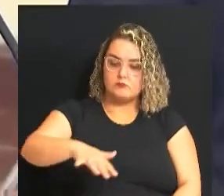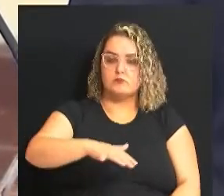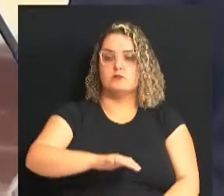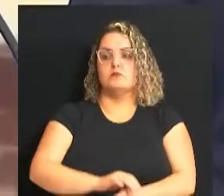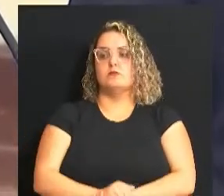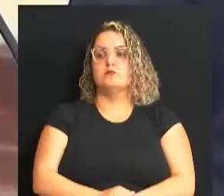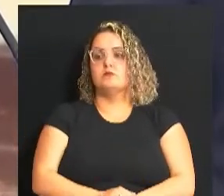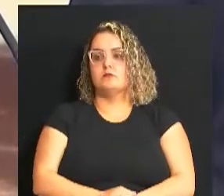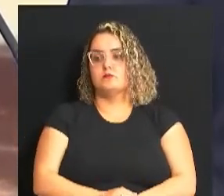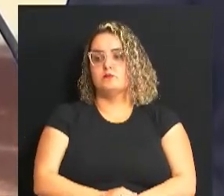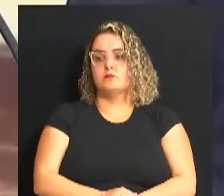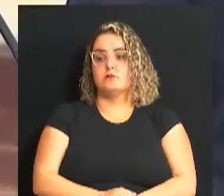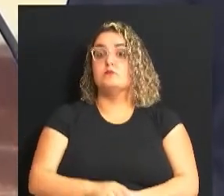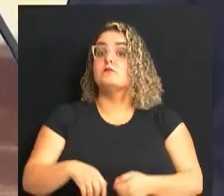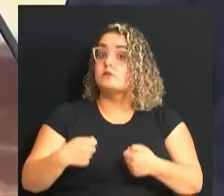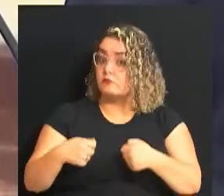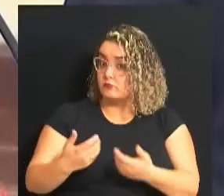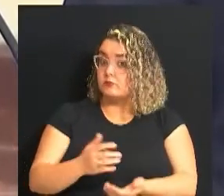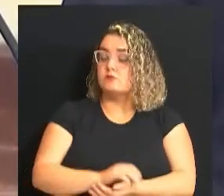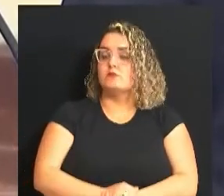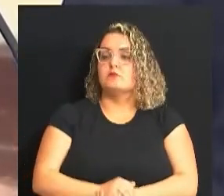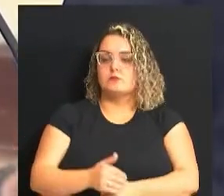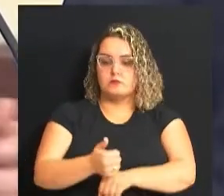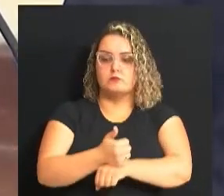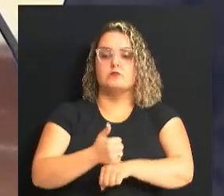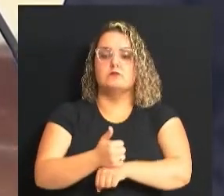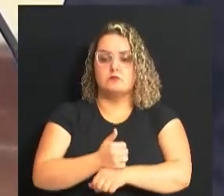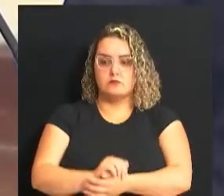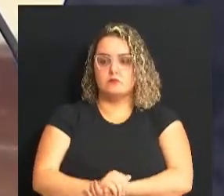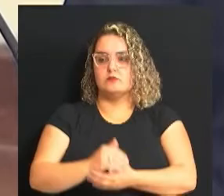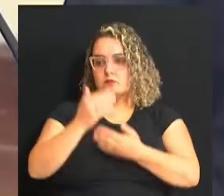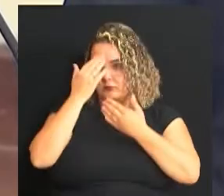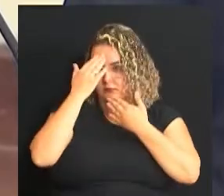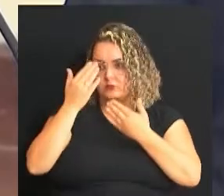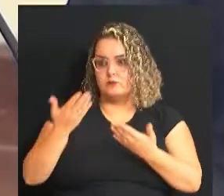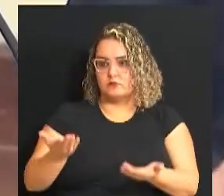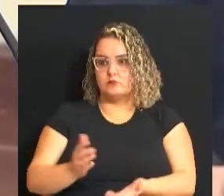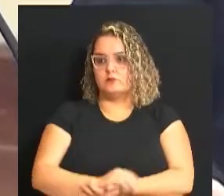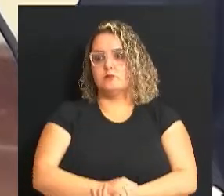tão necessitada desses profissionais. Então, muito obrigado, era isso.